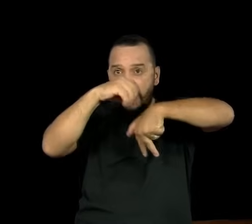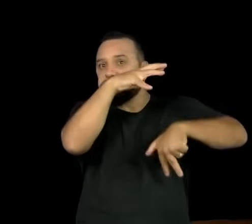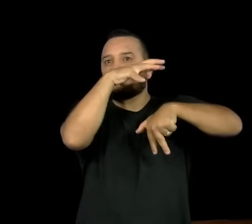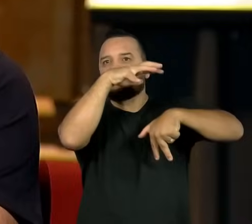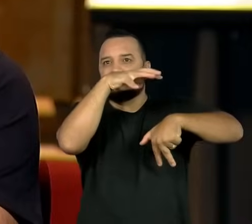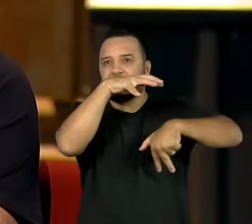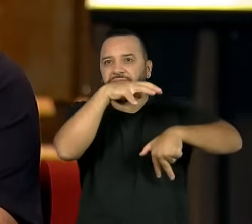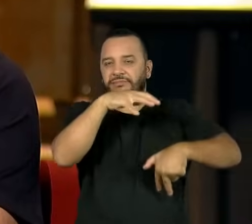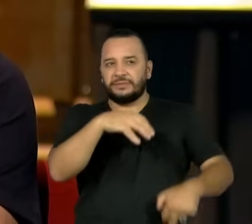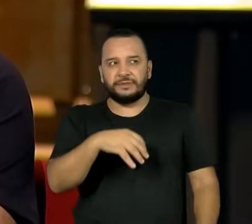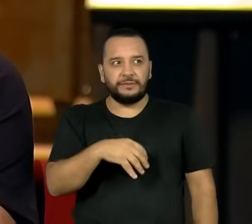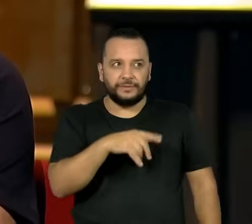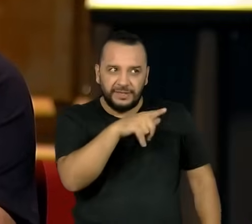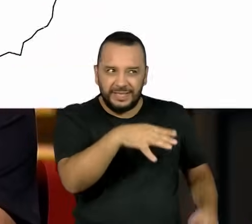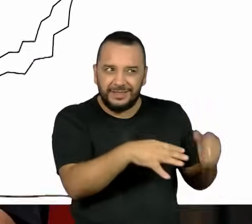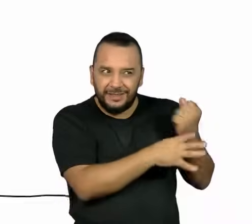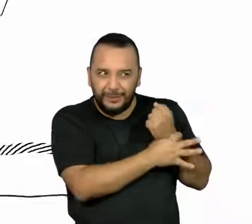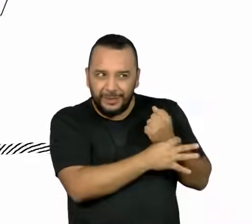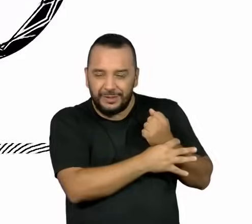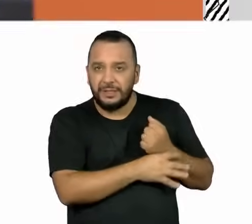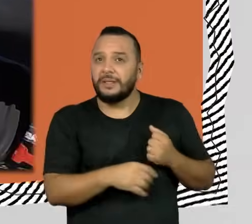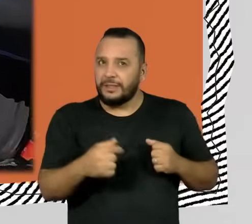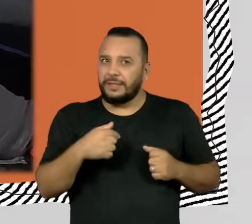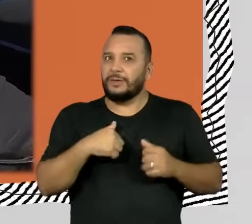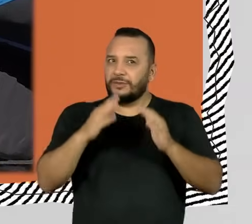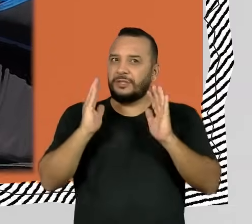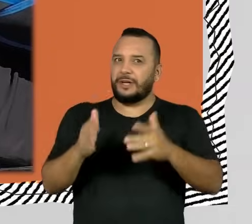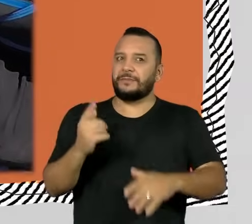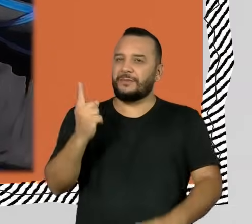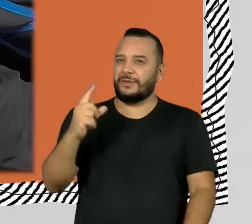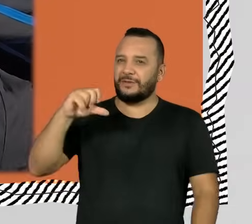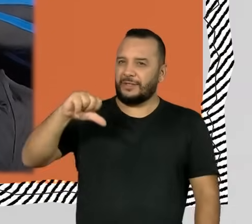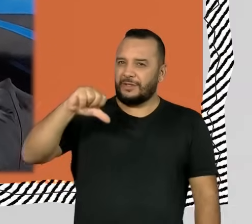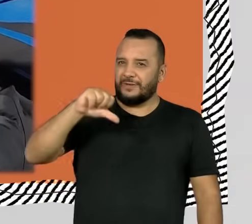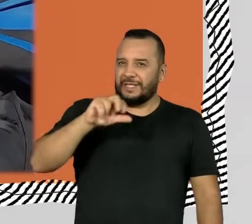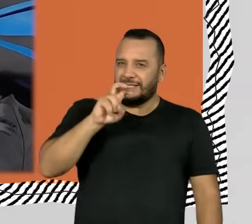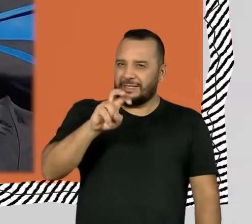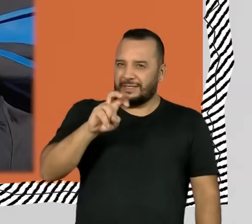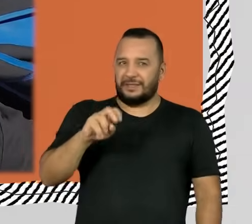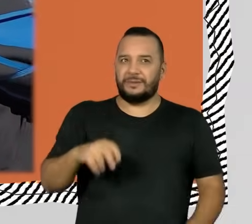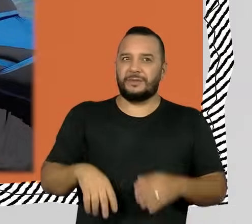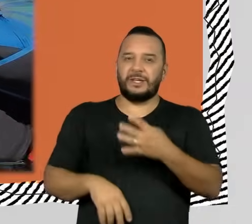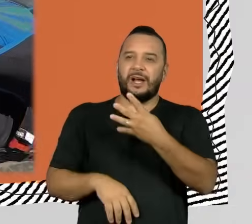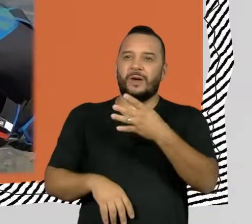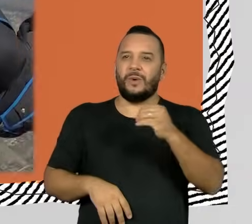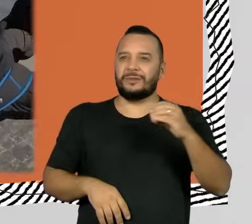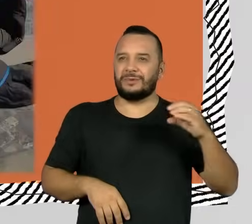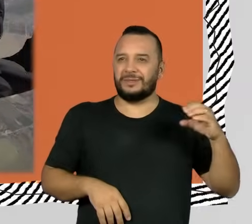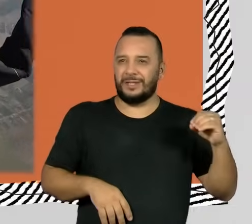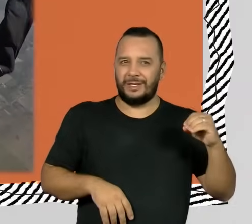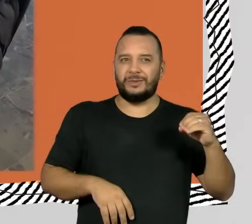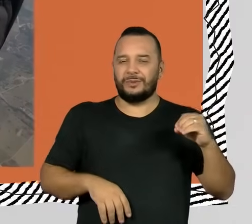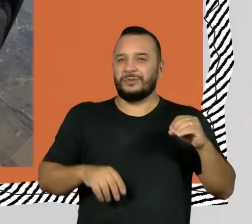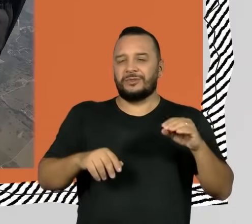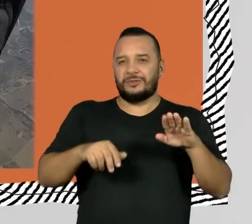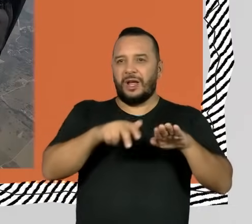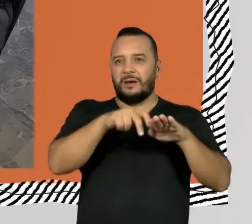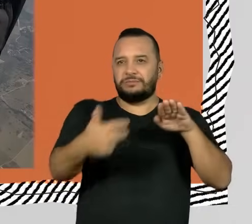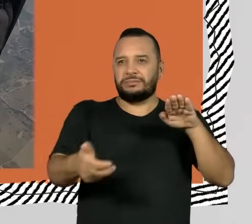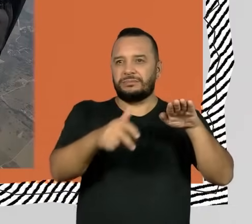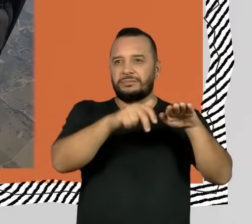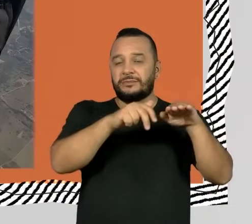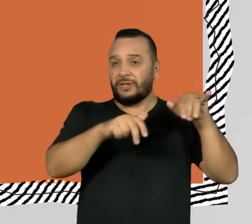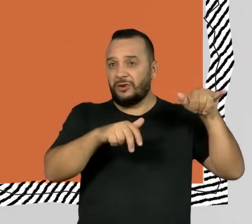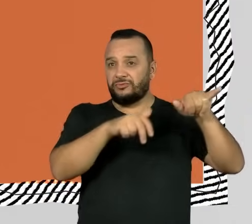você é? Eu já salto desde 1995, estou com mais de 400 saltos, e entendo